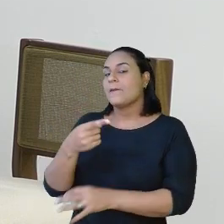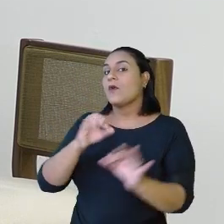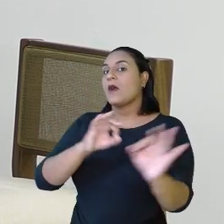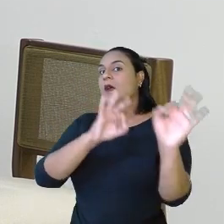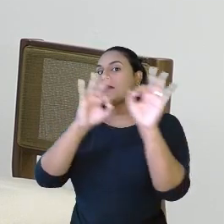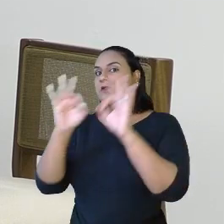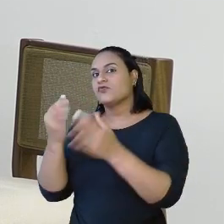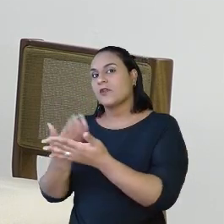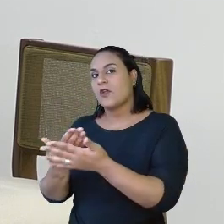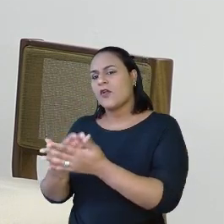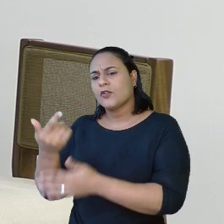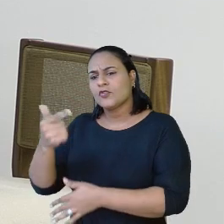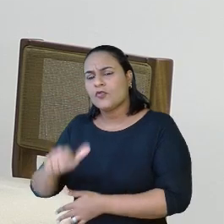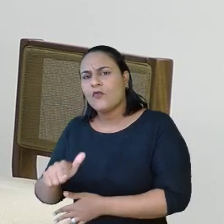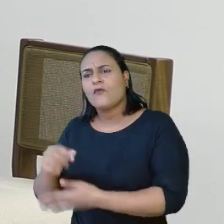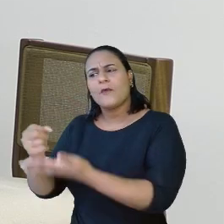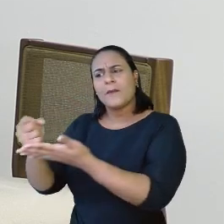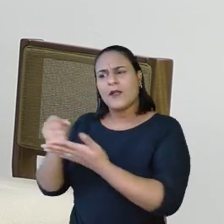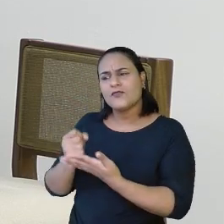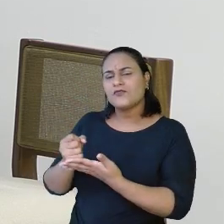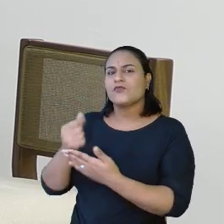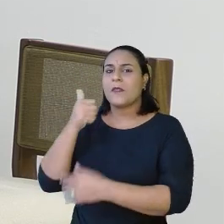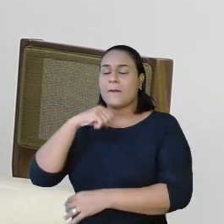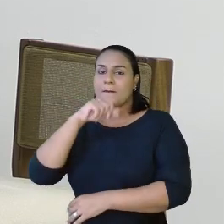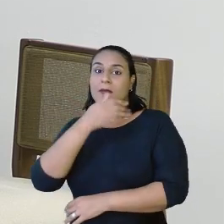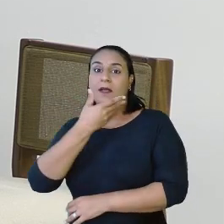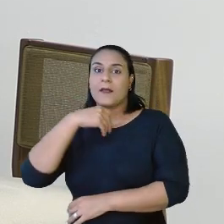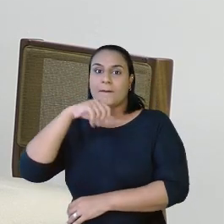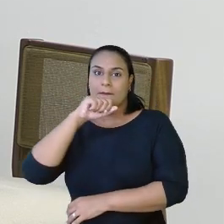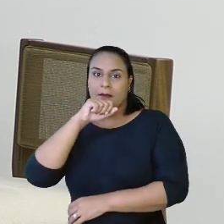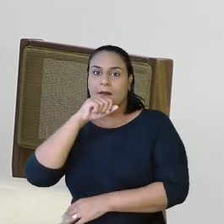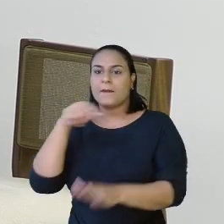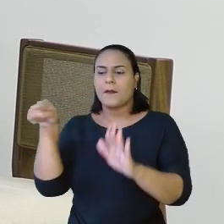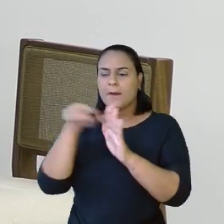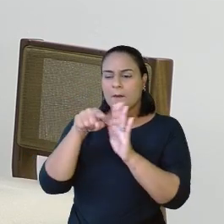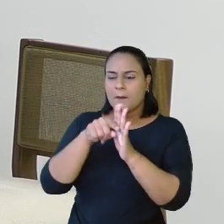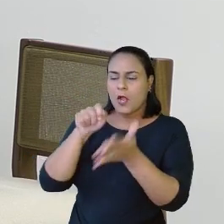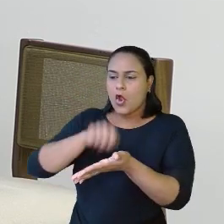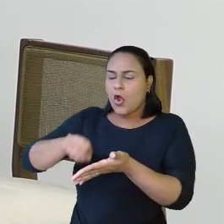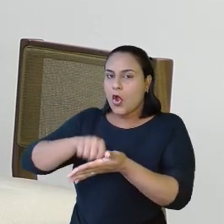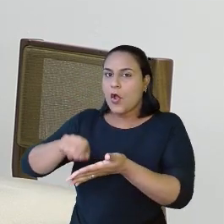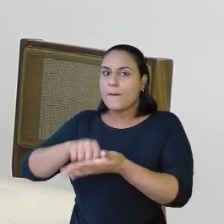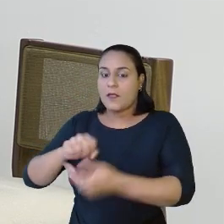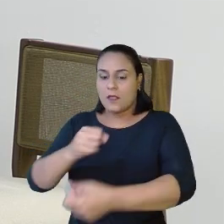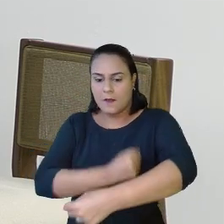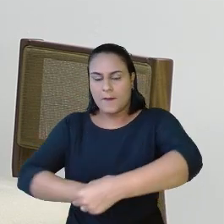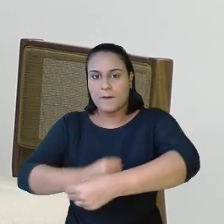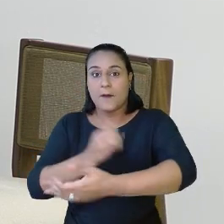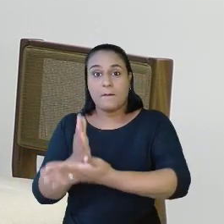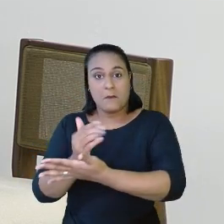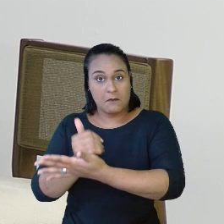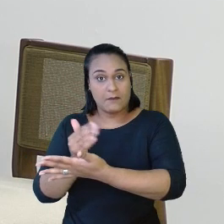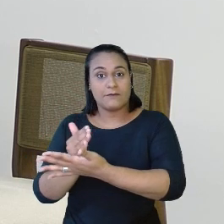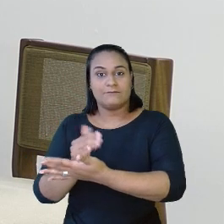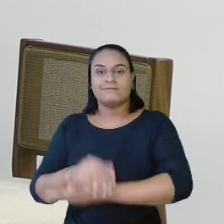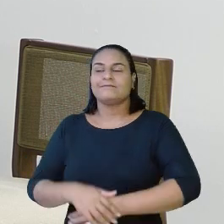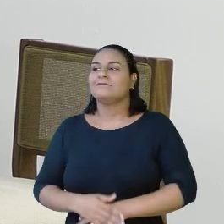a mamãe, o papai ou alguém da família para fazer a receita com vocês. É um bolo de...